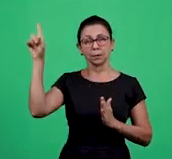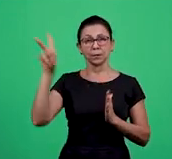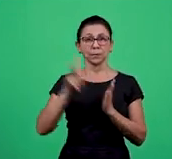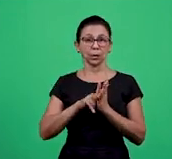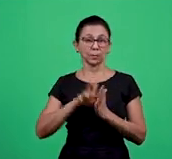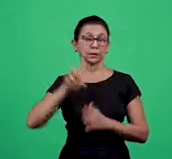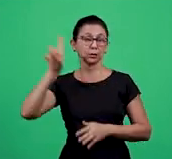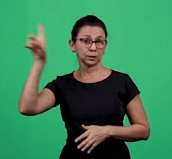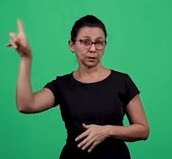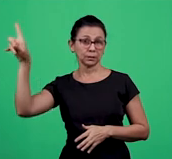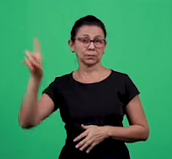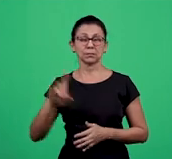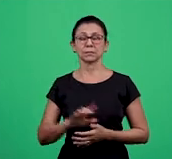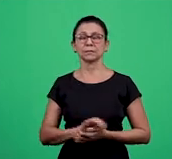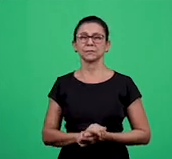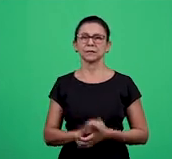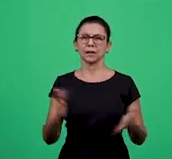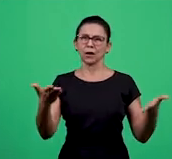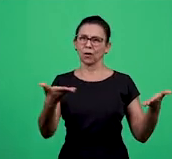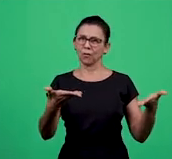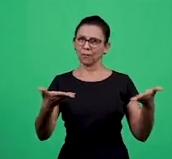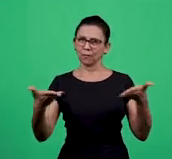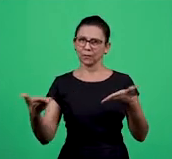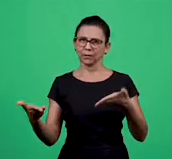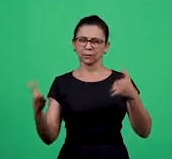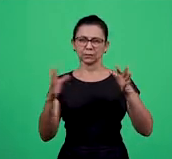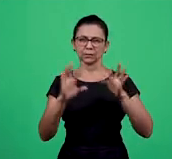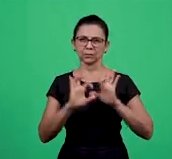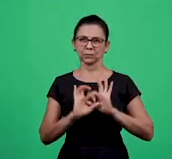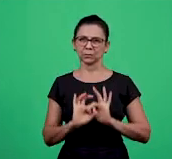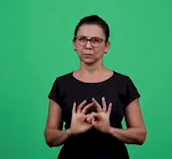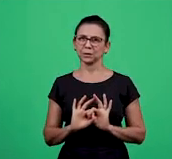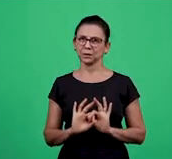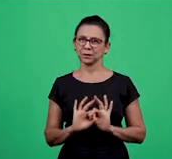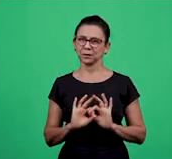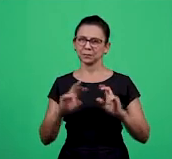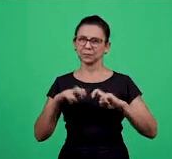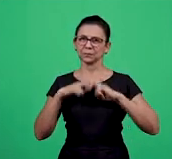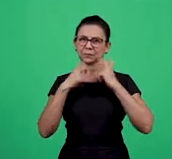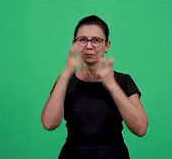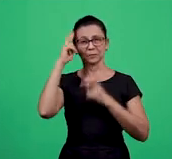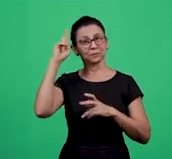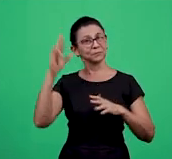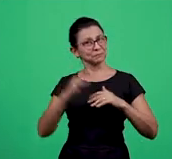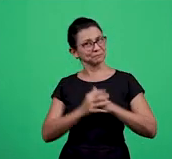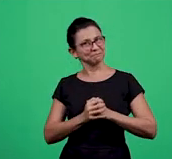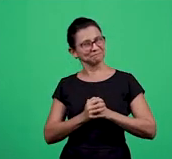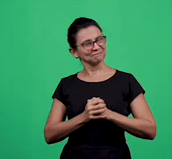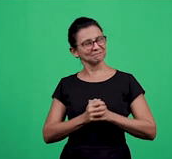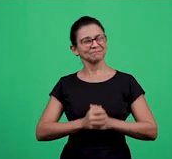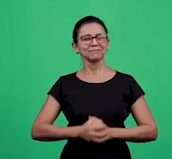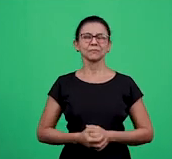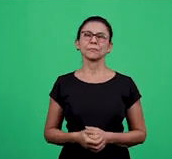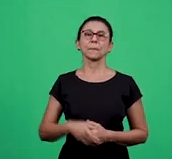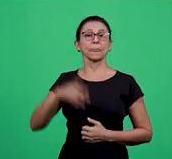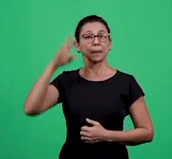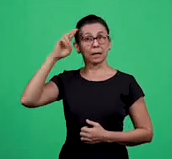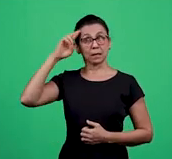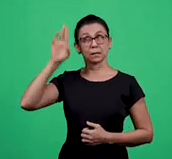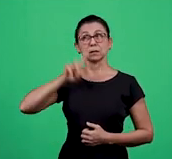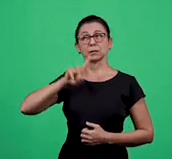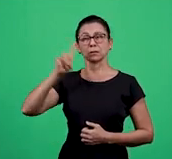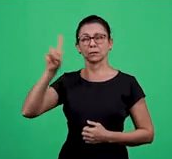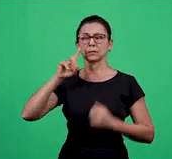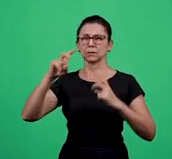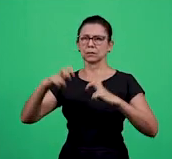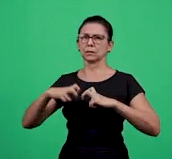Palavra de Deus. Convido as nossas crianças a fechar os olhos para clamarmos ao Senhor. Amém? Senhor